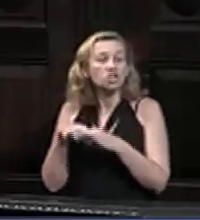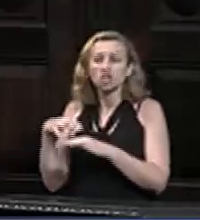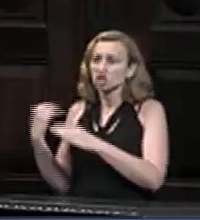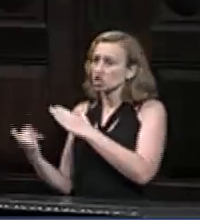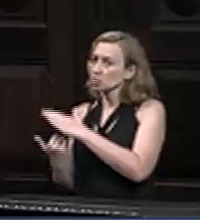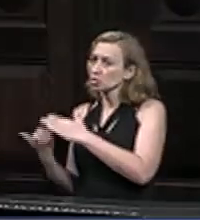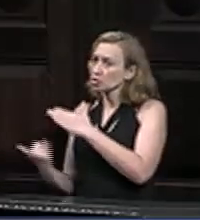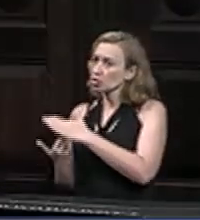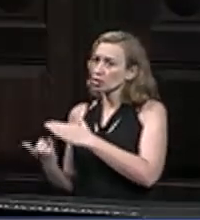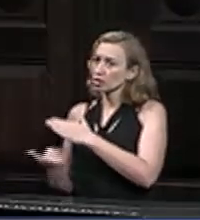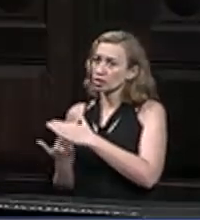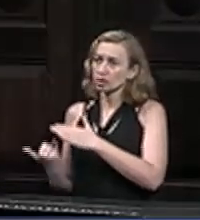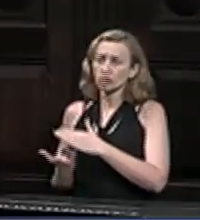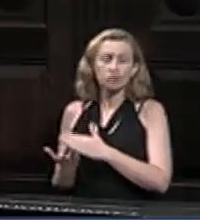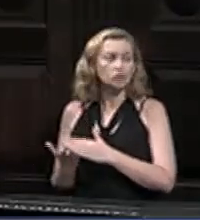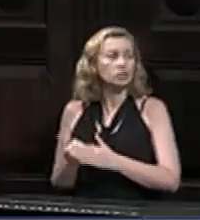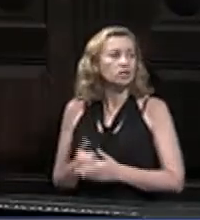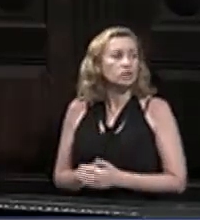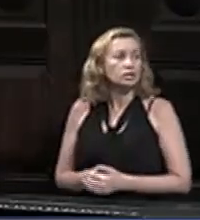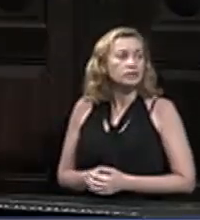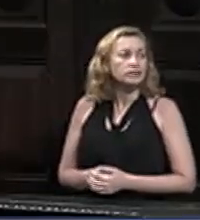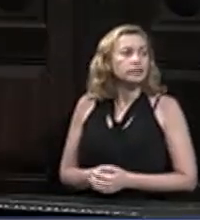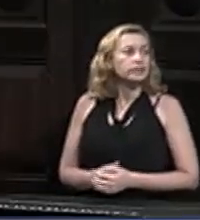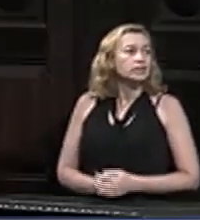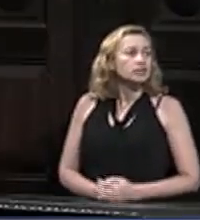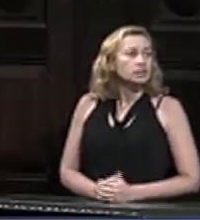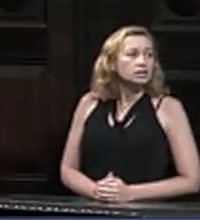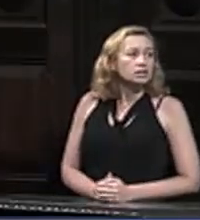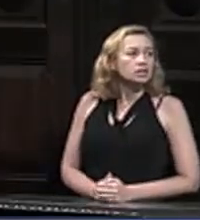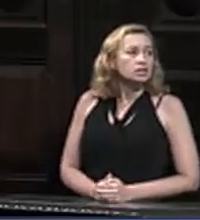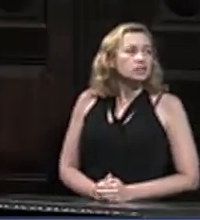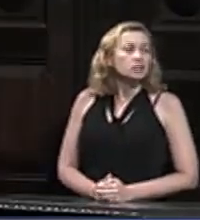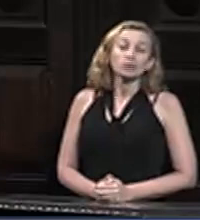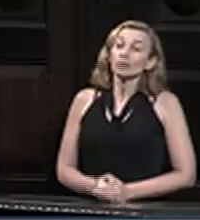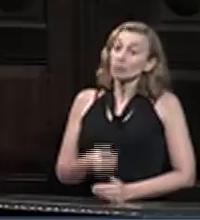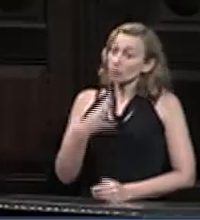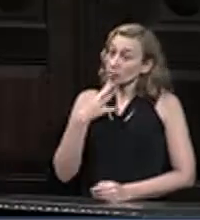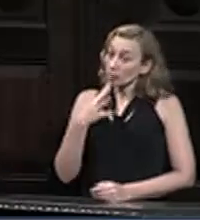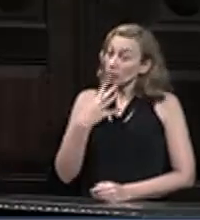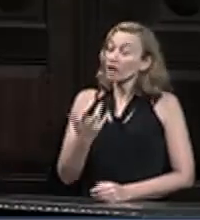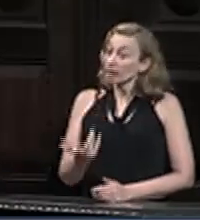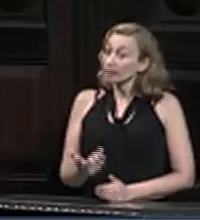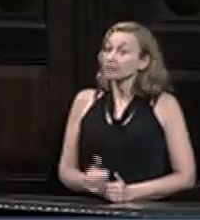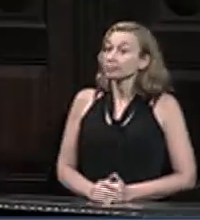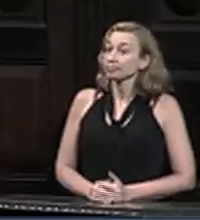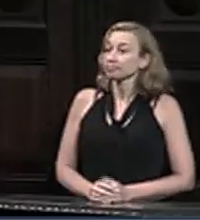Instituições, estas sim também, conhecidas.